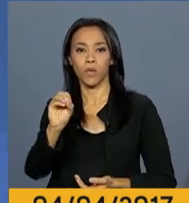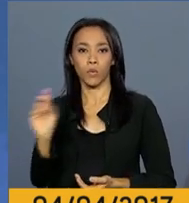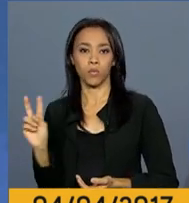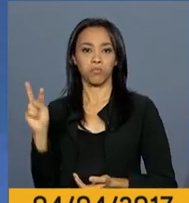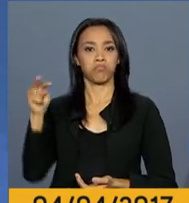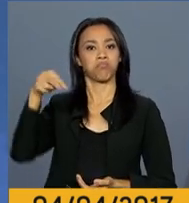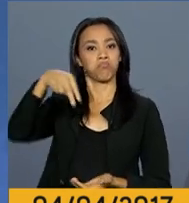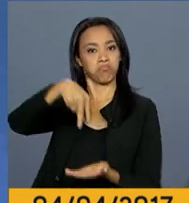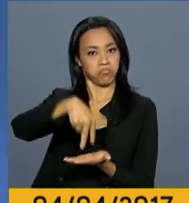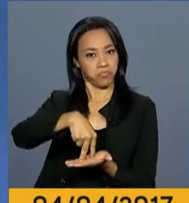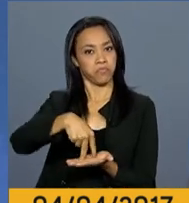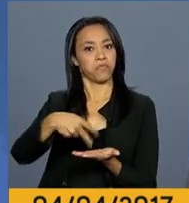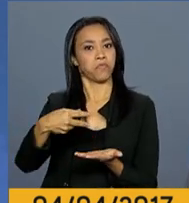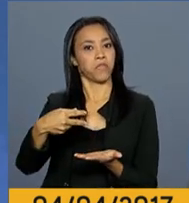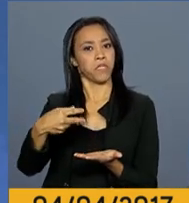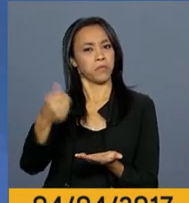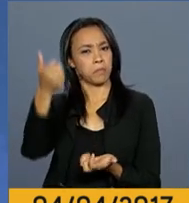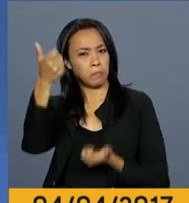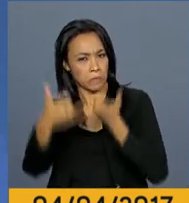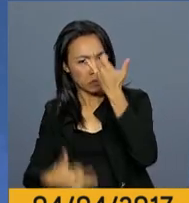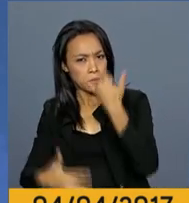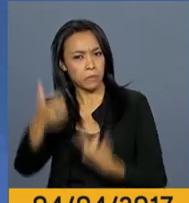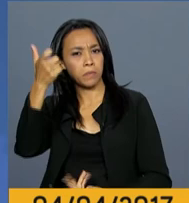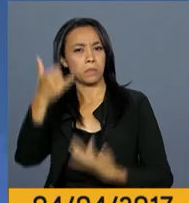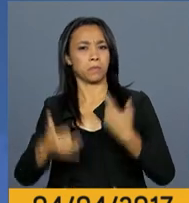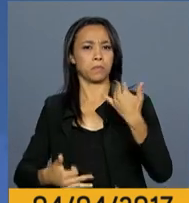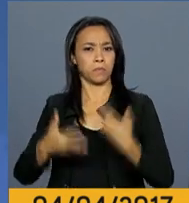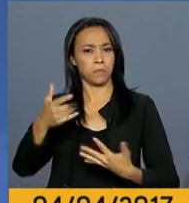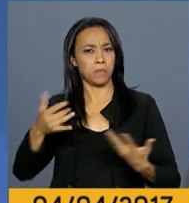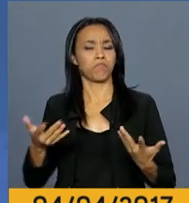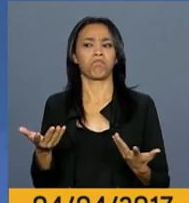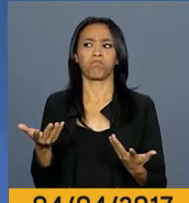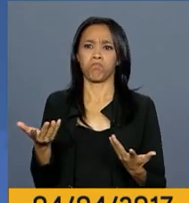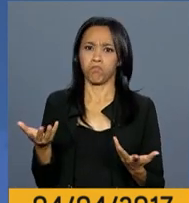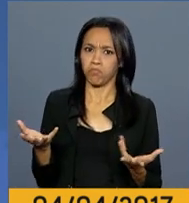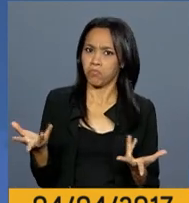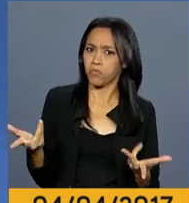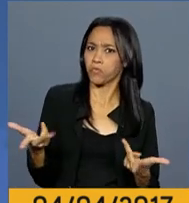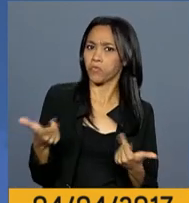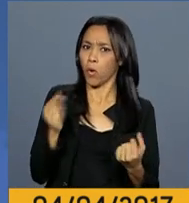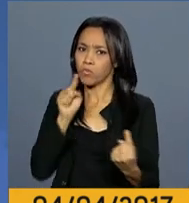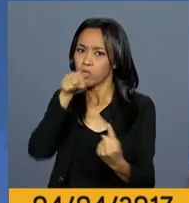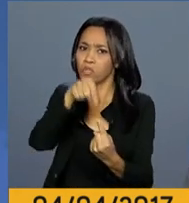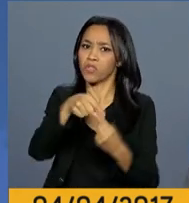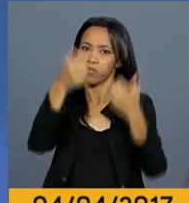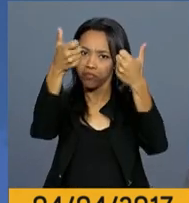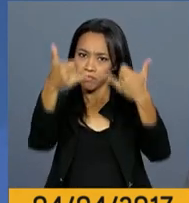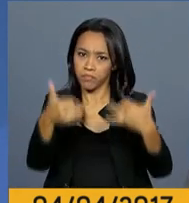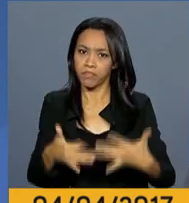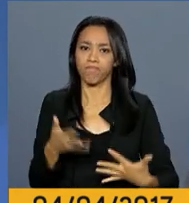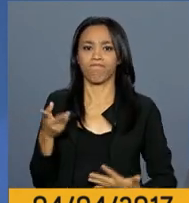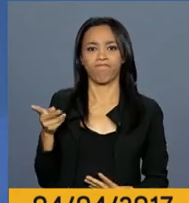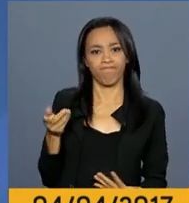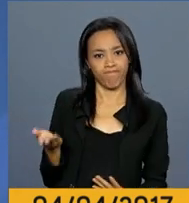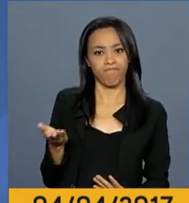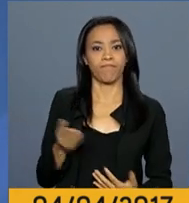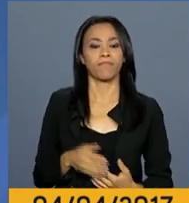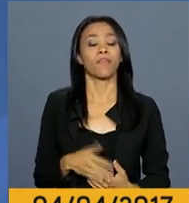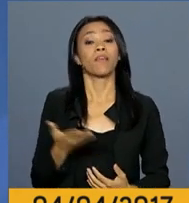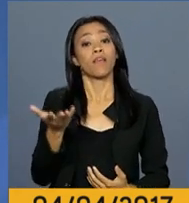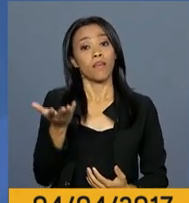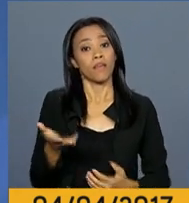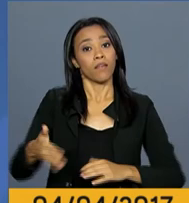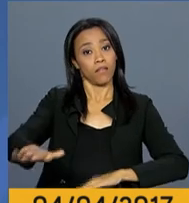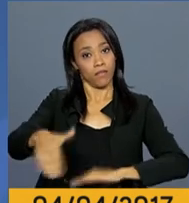belíssima manifestação, econômico das palavras, mas sempre com muita objetividade. Quero cumprimentar o